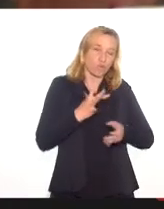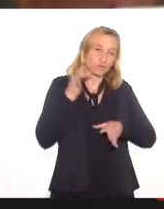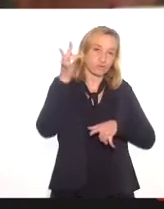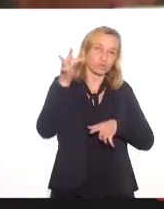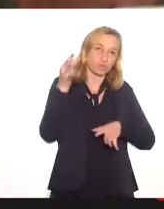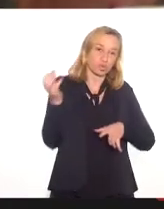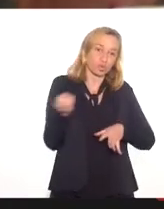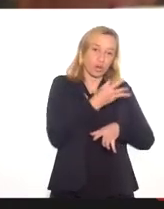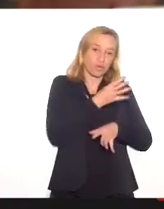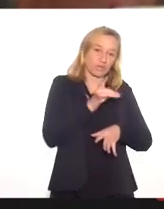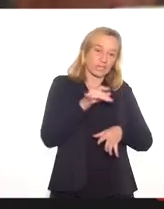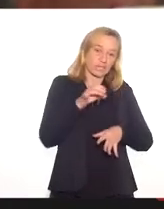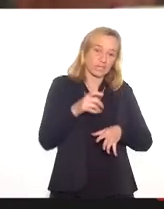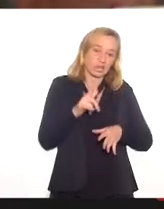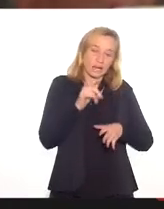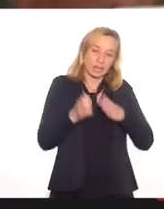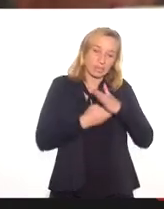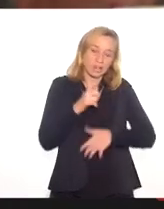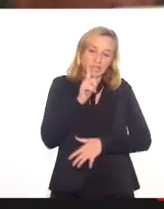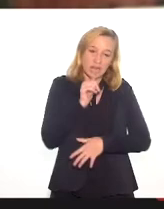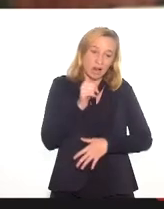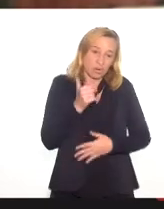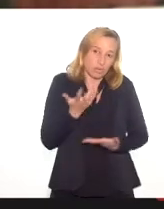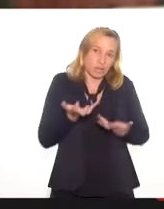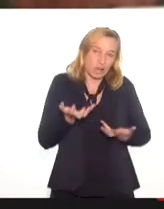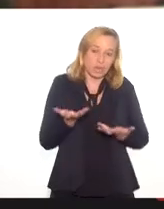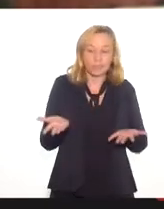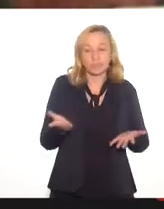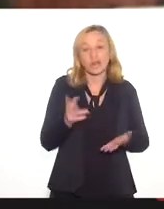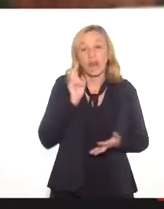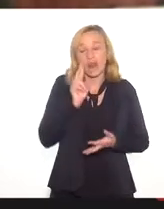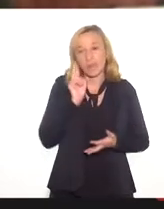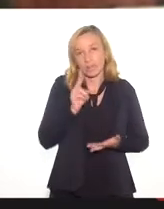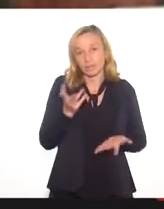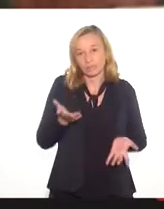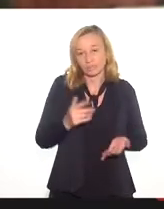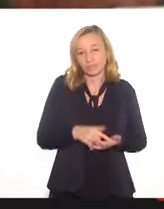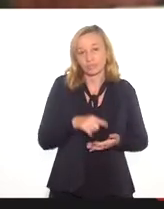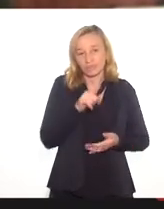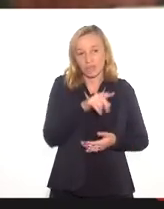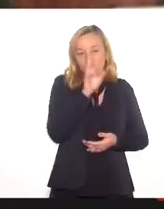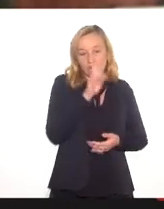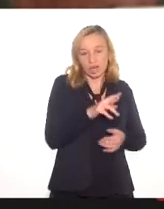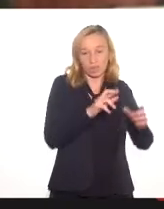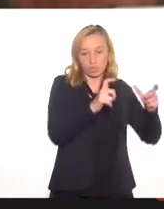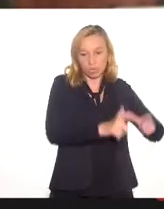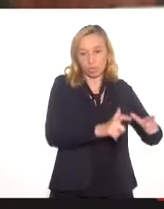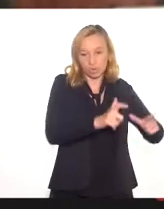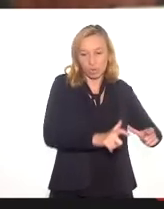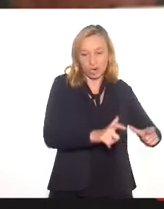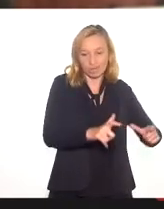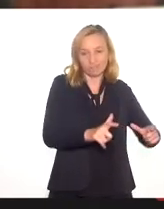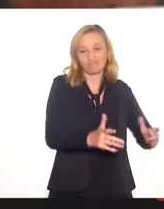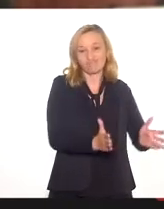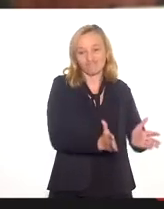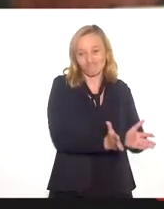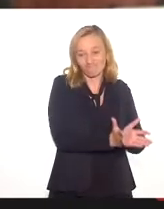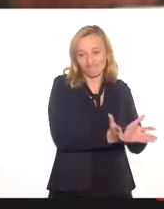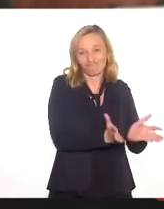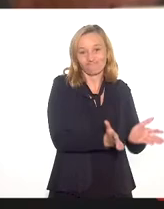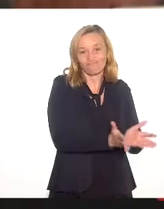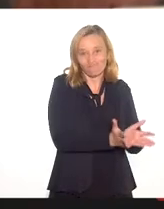nova CEDAI, como queiram, lembrando que essa é uma região densamente povoada